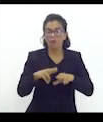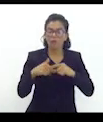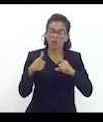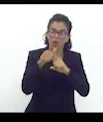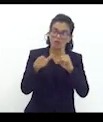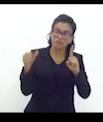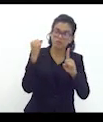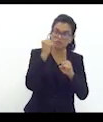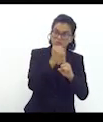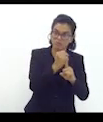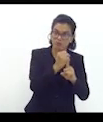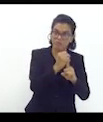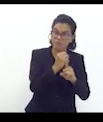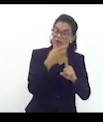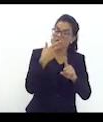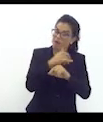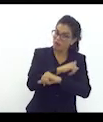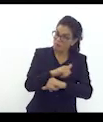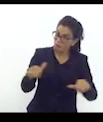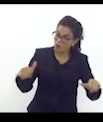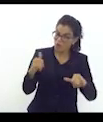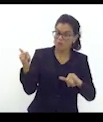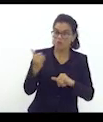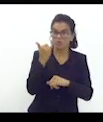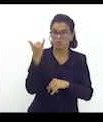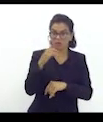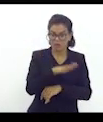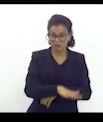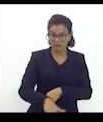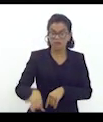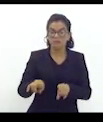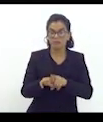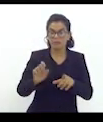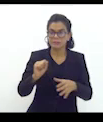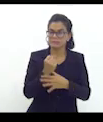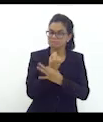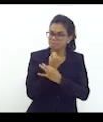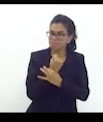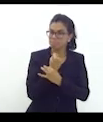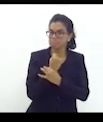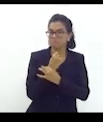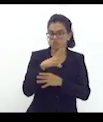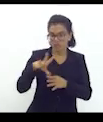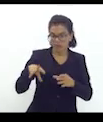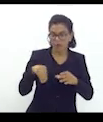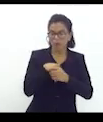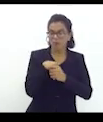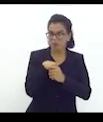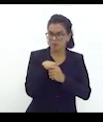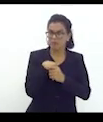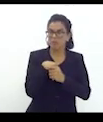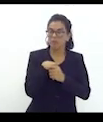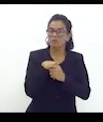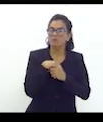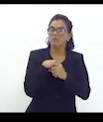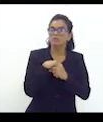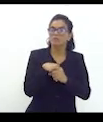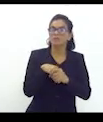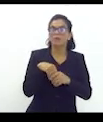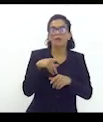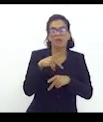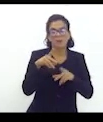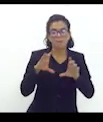feminicídio, é bom que a gente ressalte isso, que essas crianças também estão já incluídas, de povos e